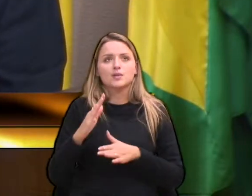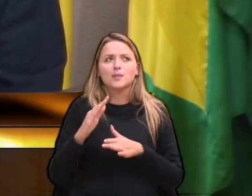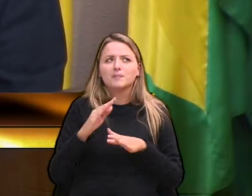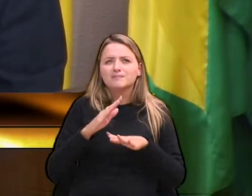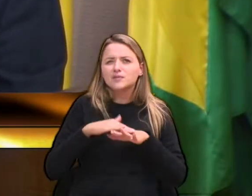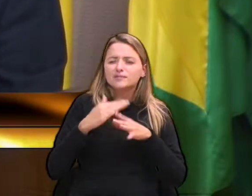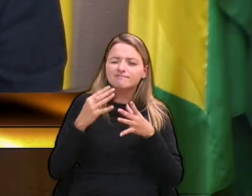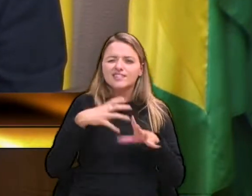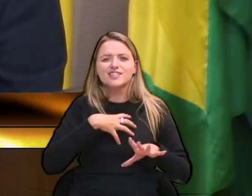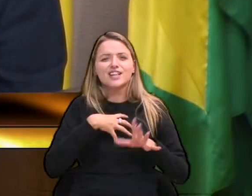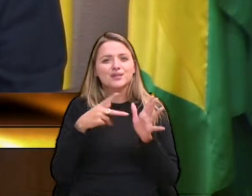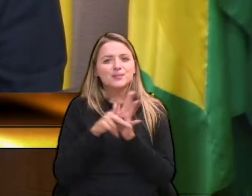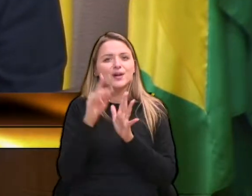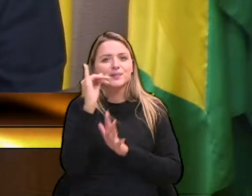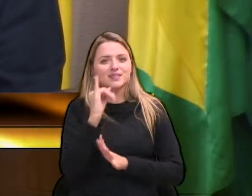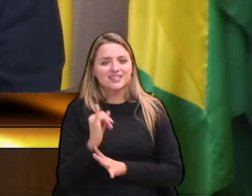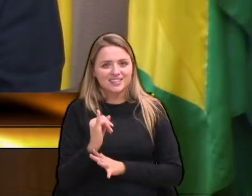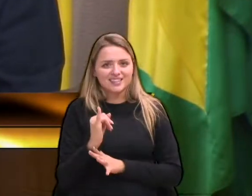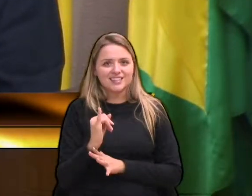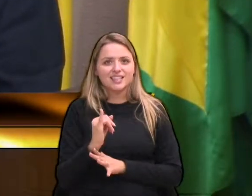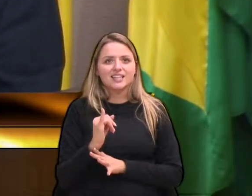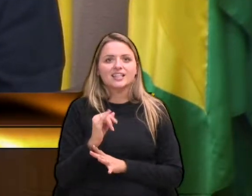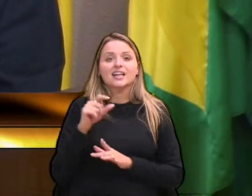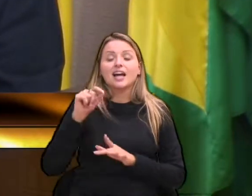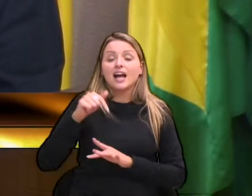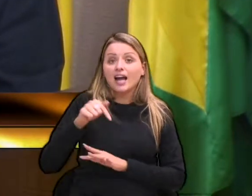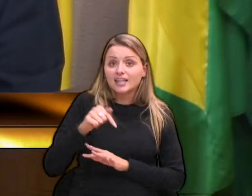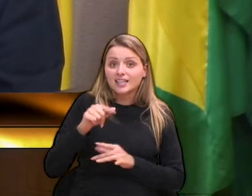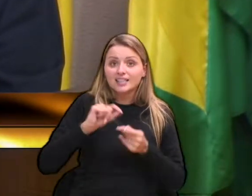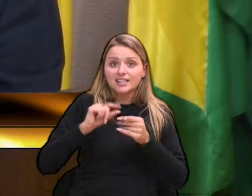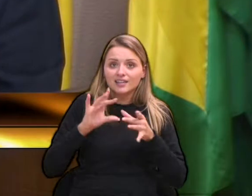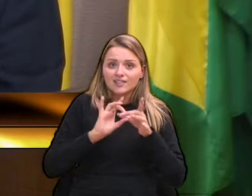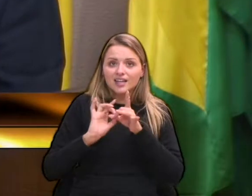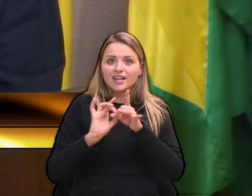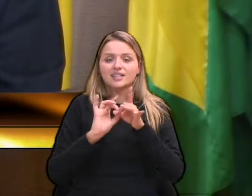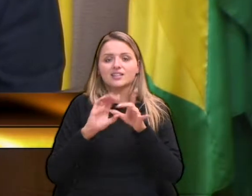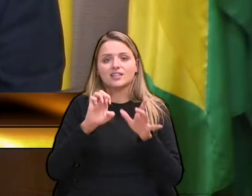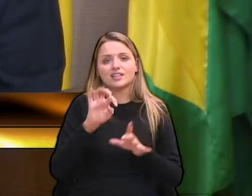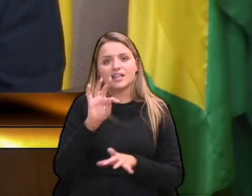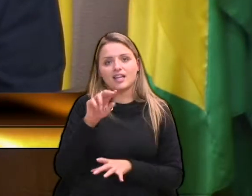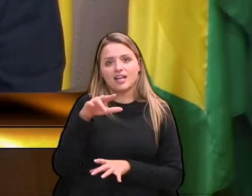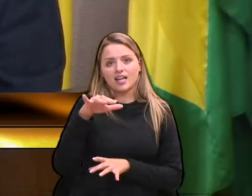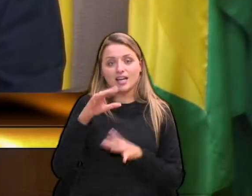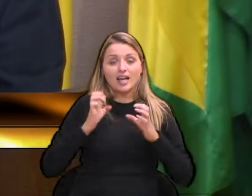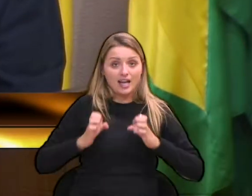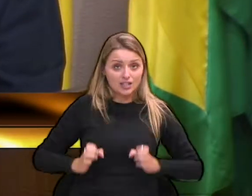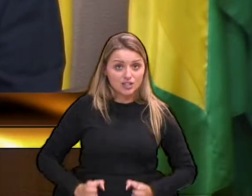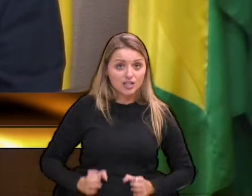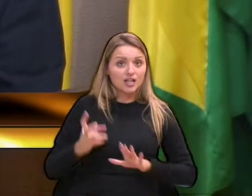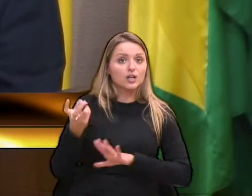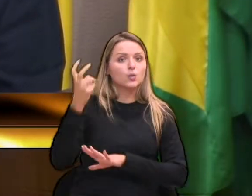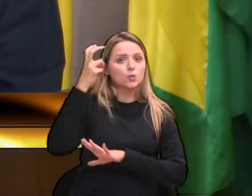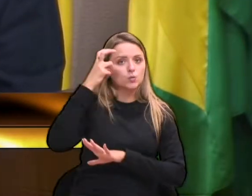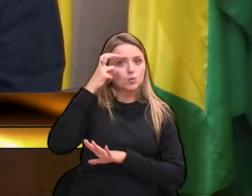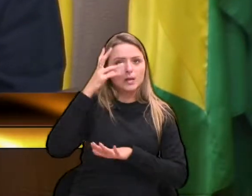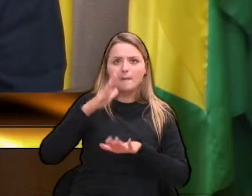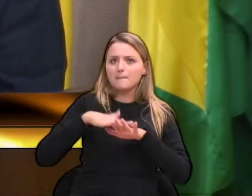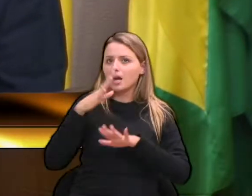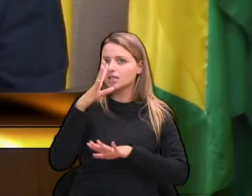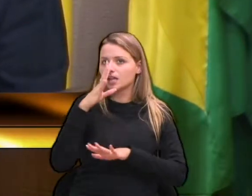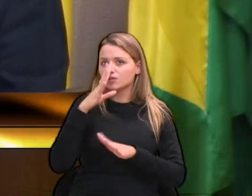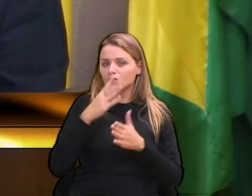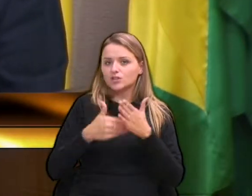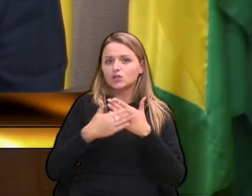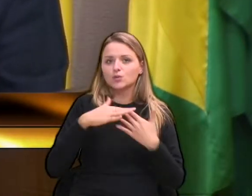italiano. Aqui realizou-se um dos processos de integração étnica e cultural mais extraordinária do